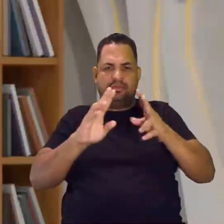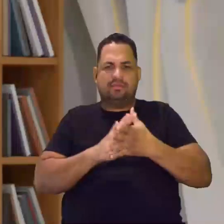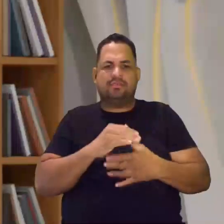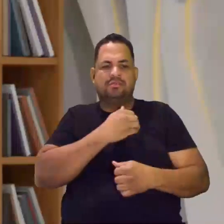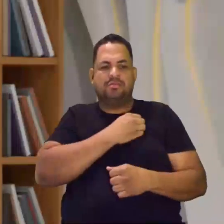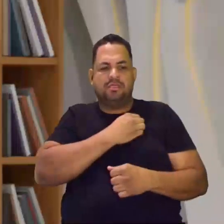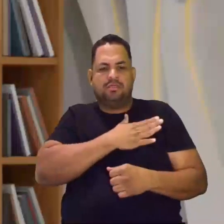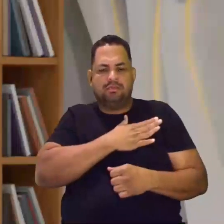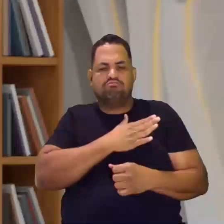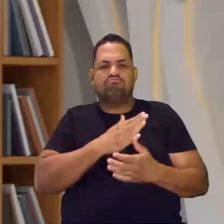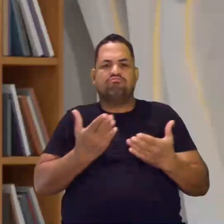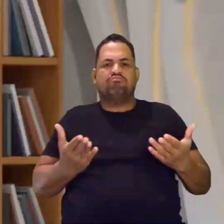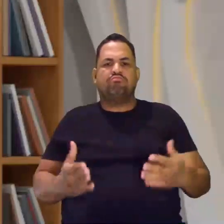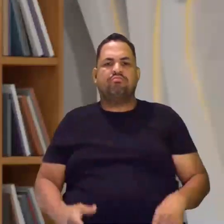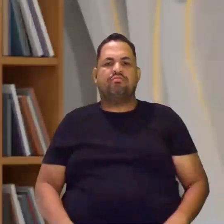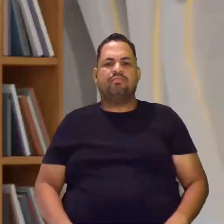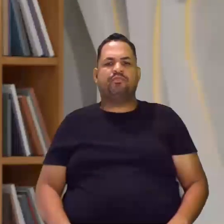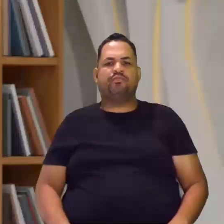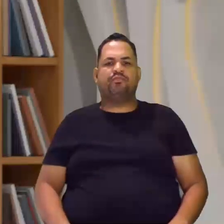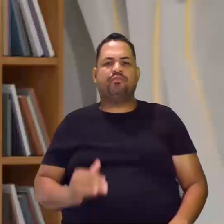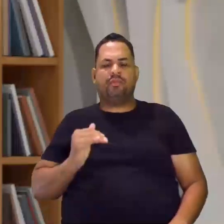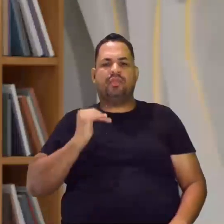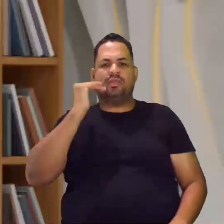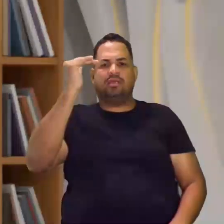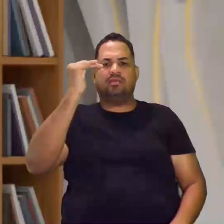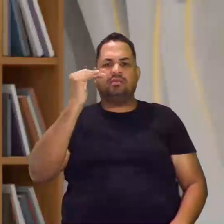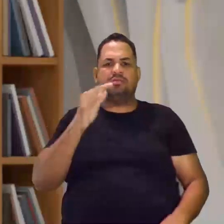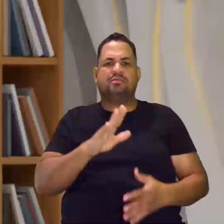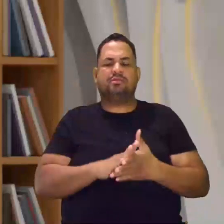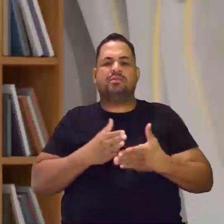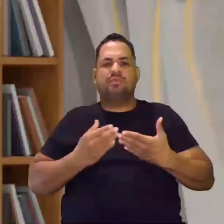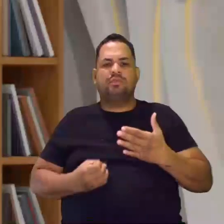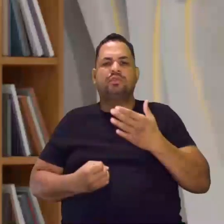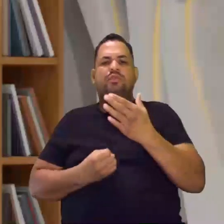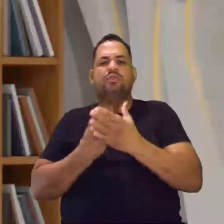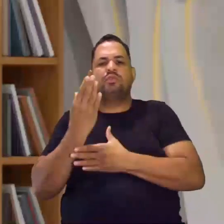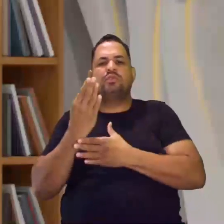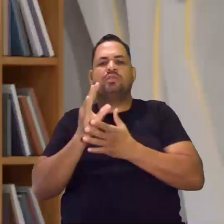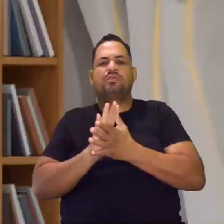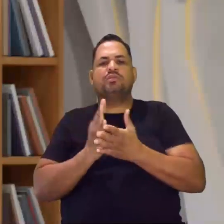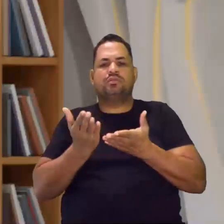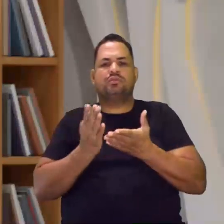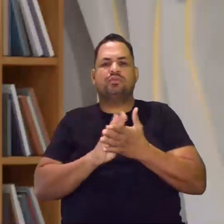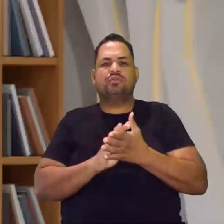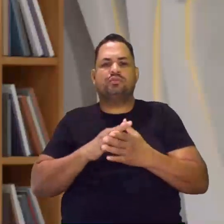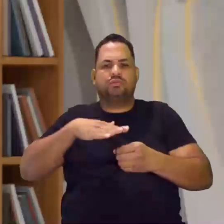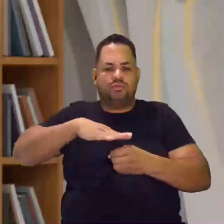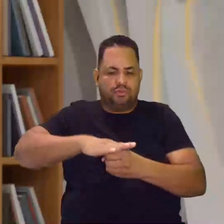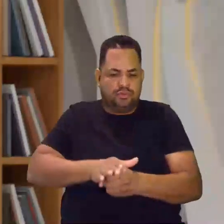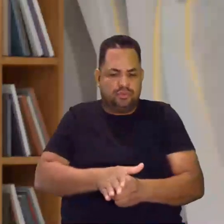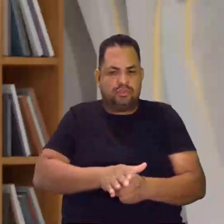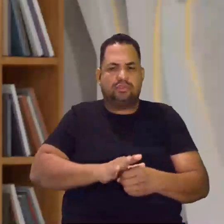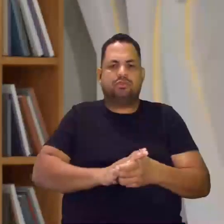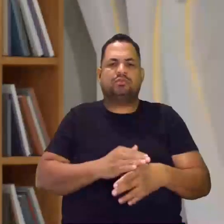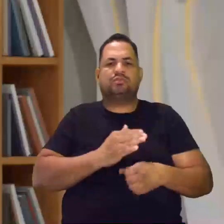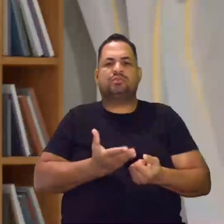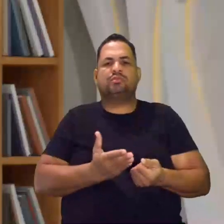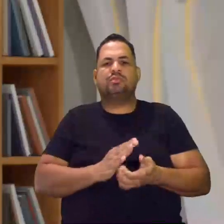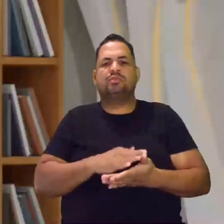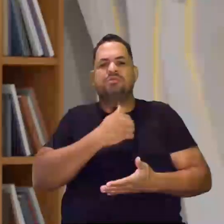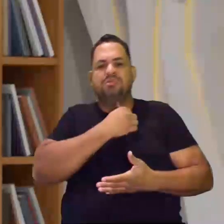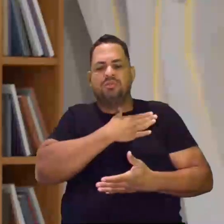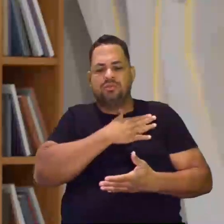preconceituosa, de superioridade é que nasce as discriminações, os preconceitos para com